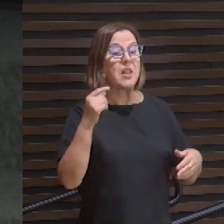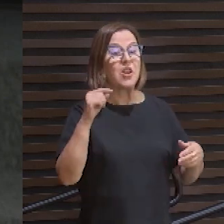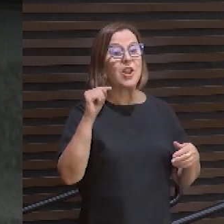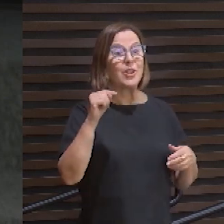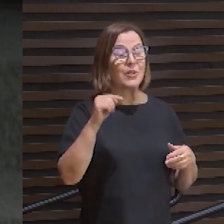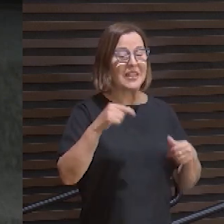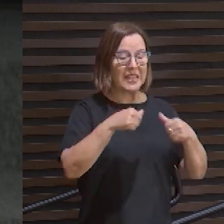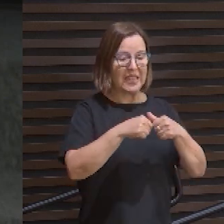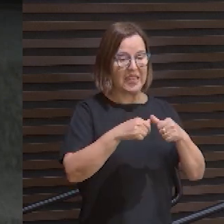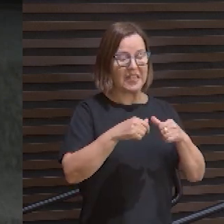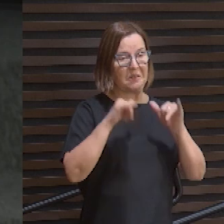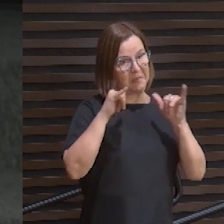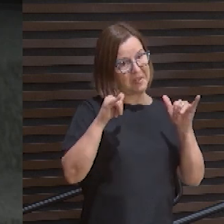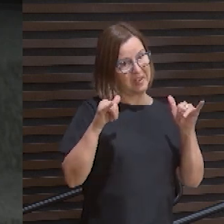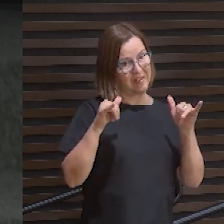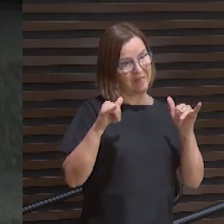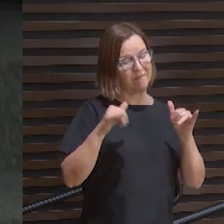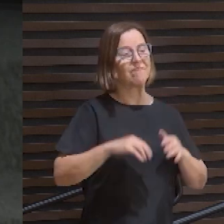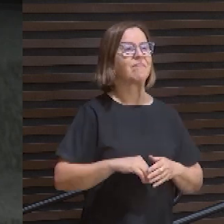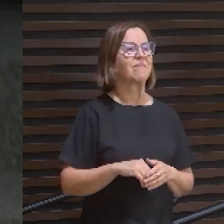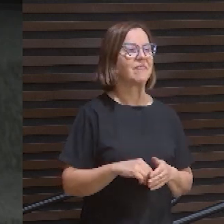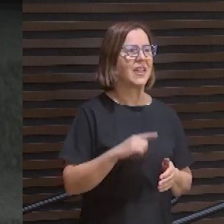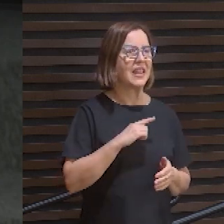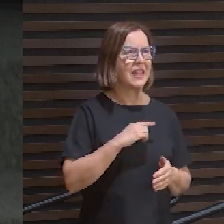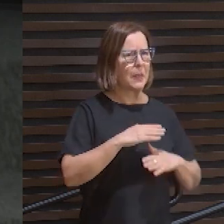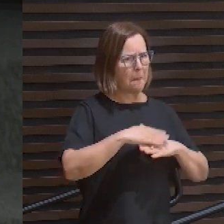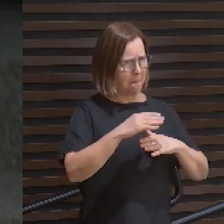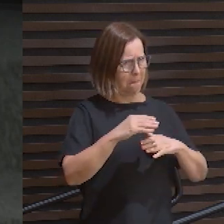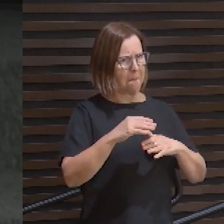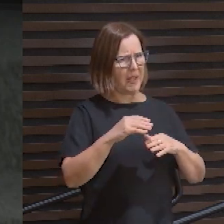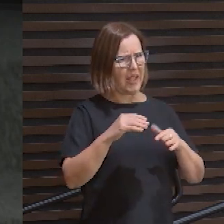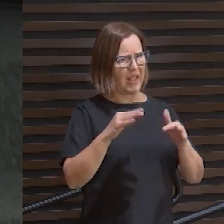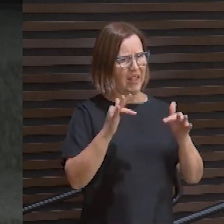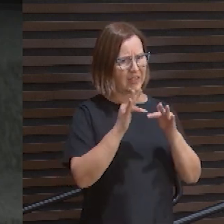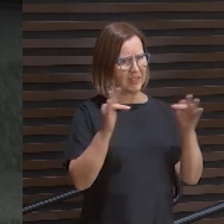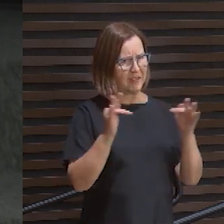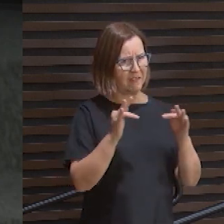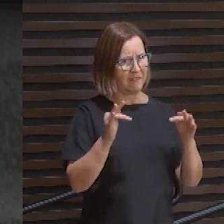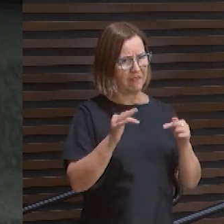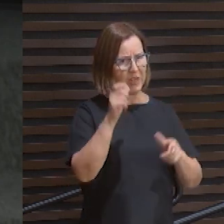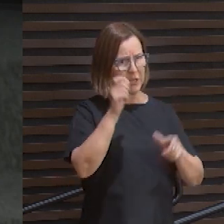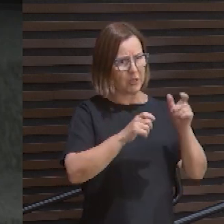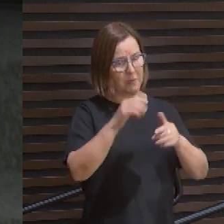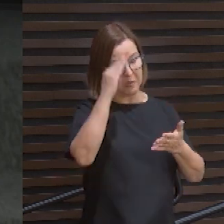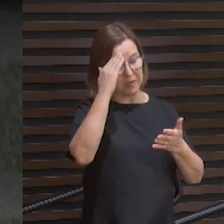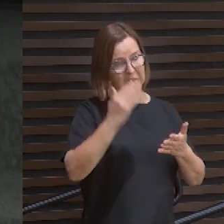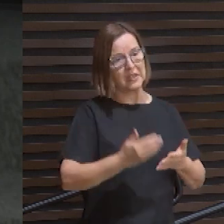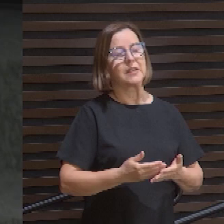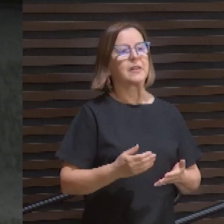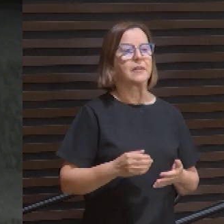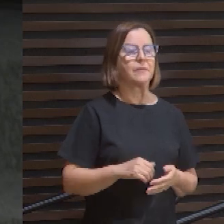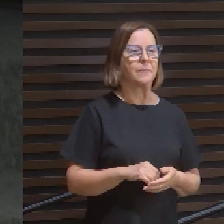Tem mais. Eu vou citar só esses hoje, porque o tempo está correndo e eu quero deixar vocês em paz.